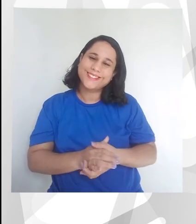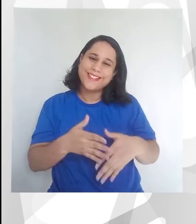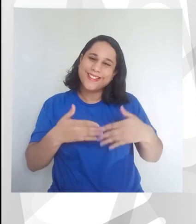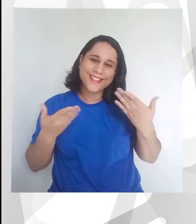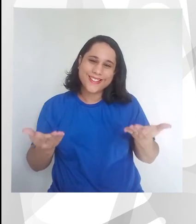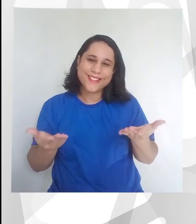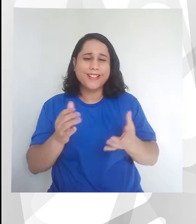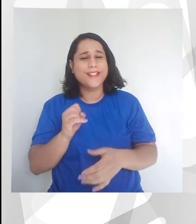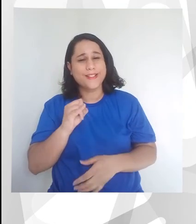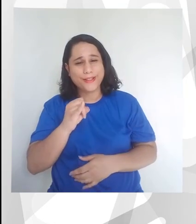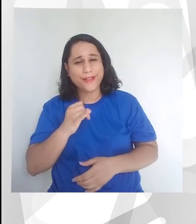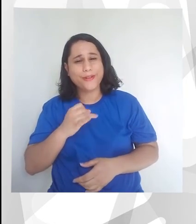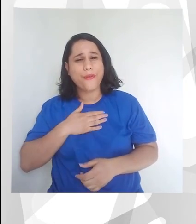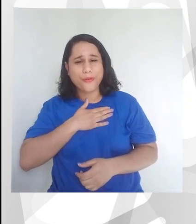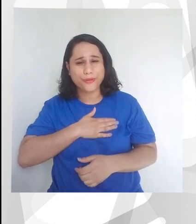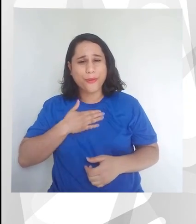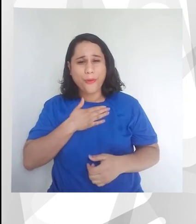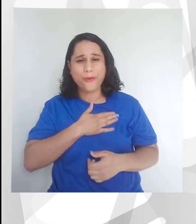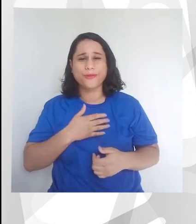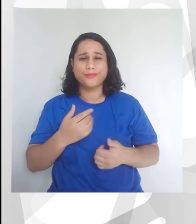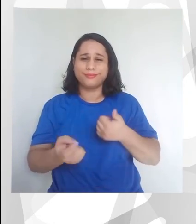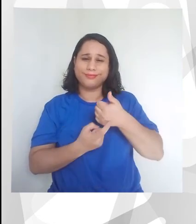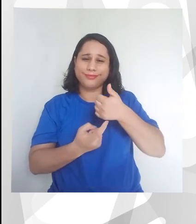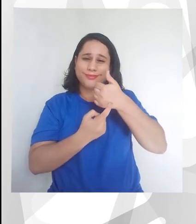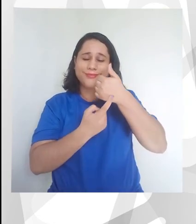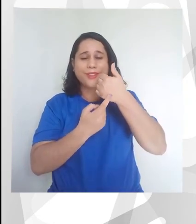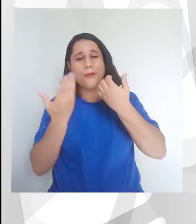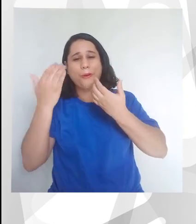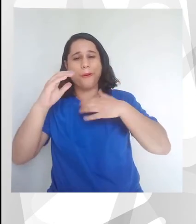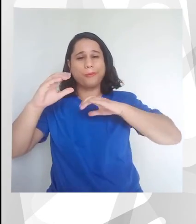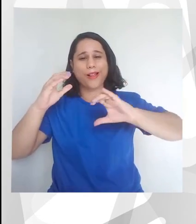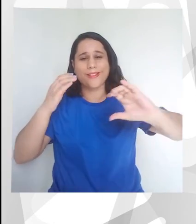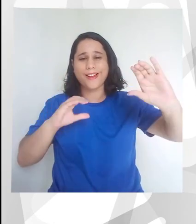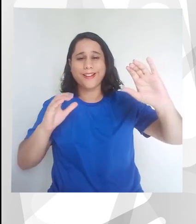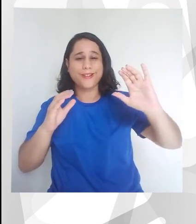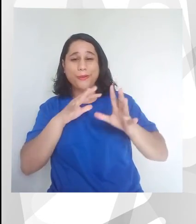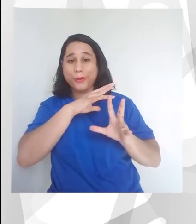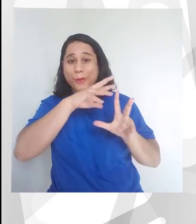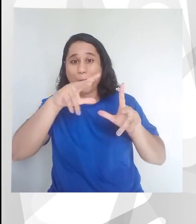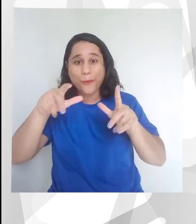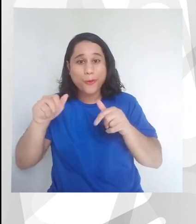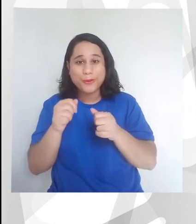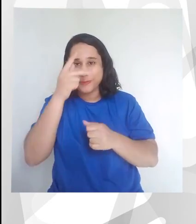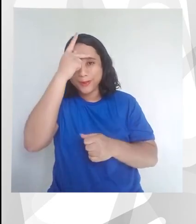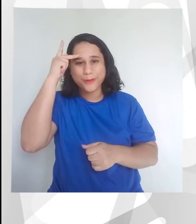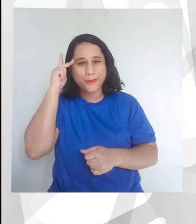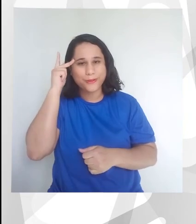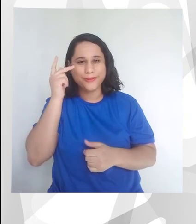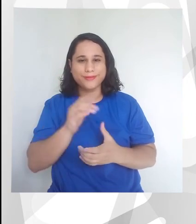aí, pessoal. Se você gostou, já deixa o seu like, né? Compartilha com todo mundo aí, com sua